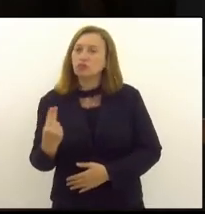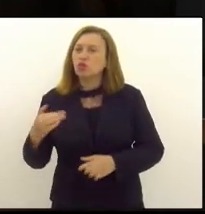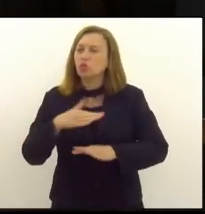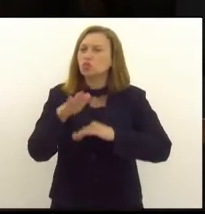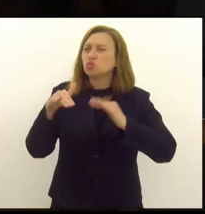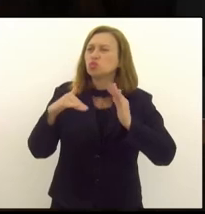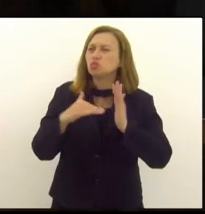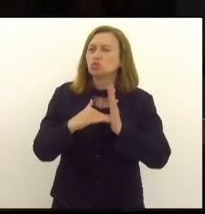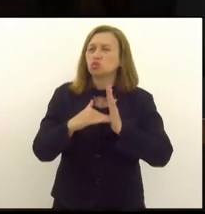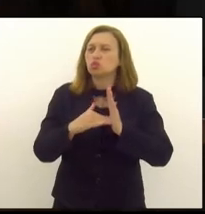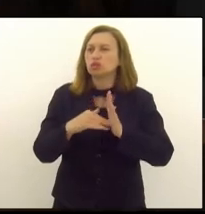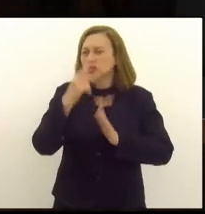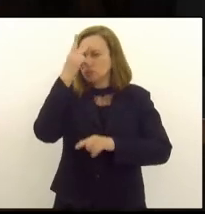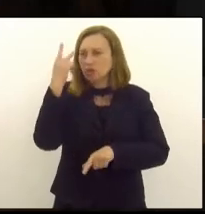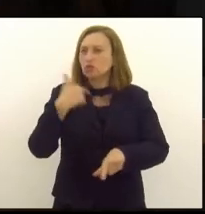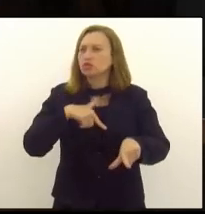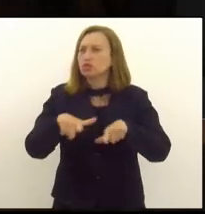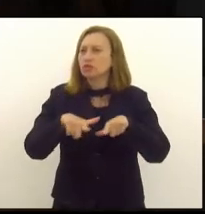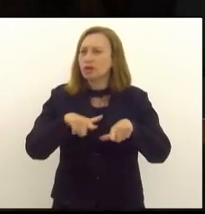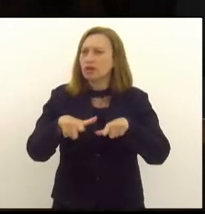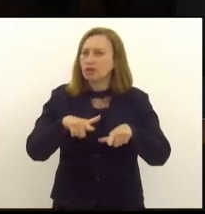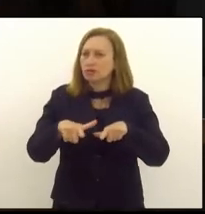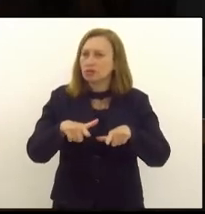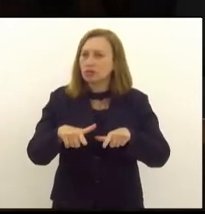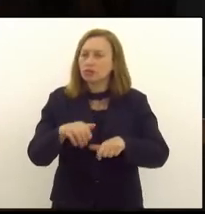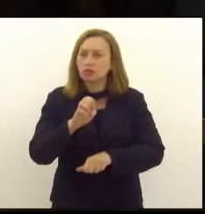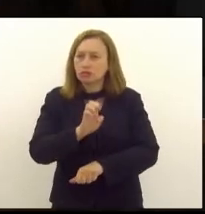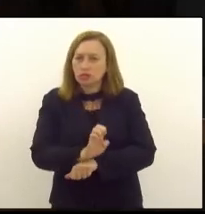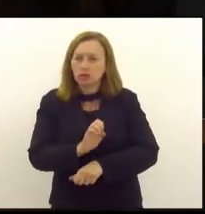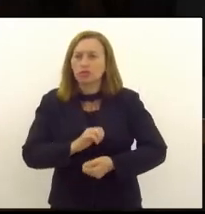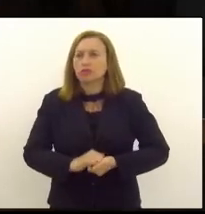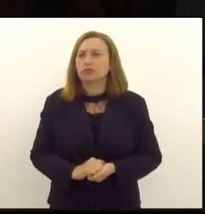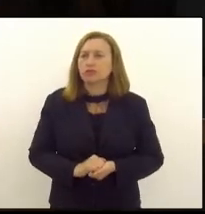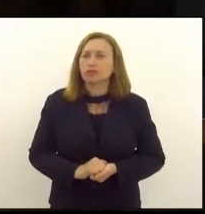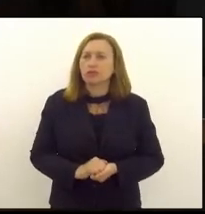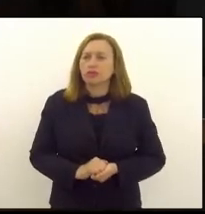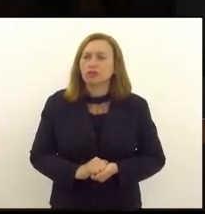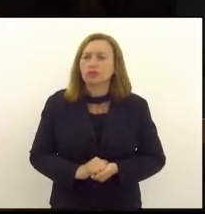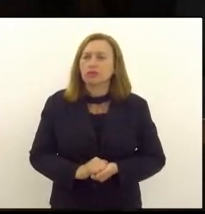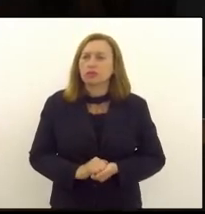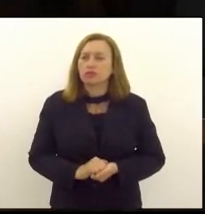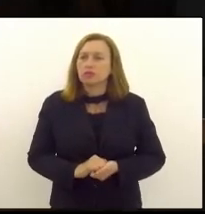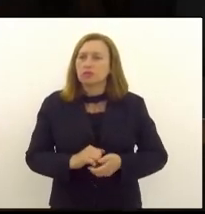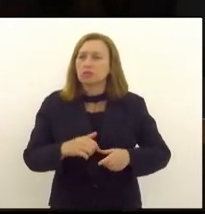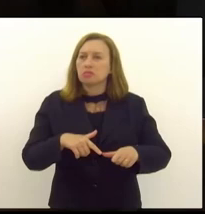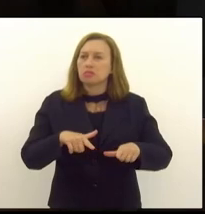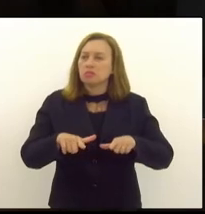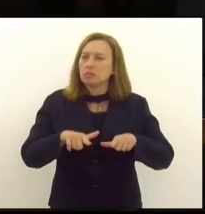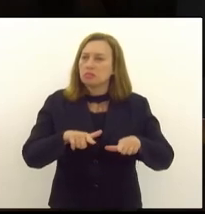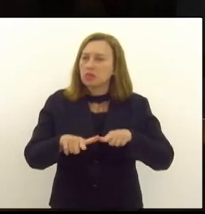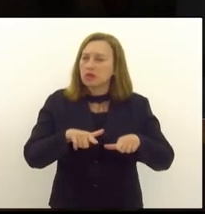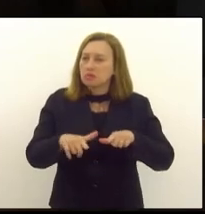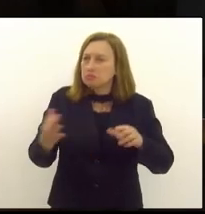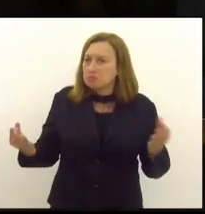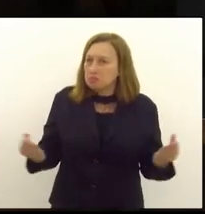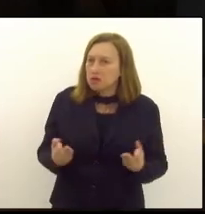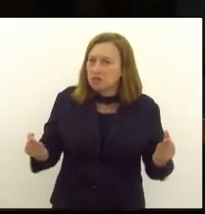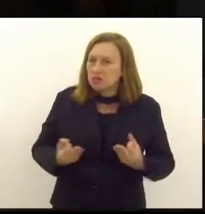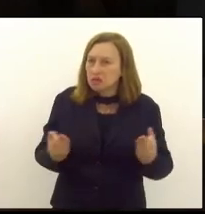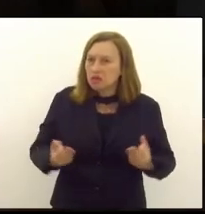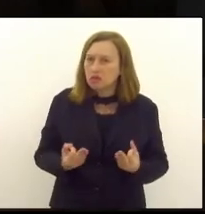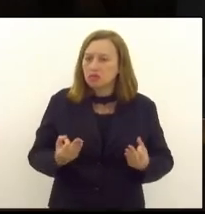todos os trabalhadores e trabalhadoras deste Estado por sua notória e magnífica atuação no âmbito de